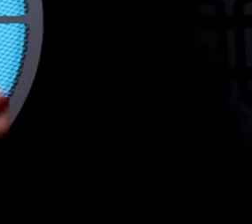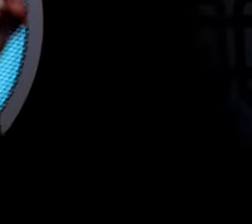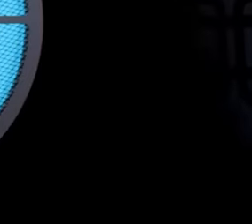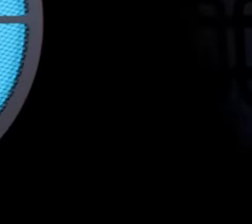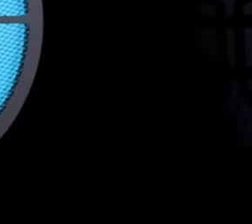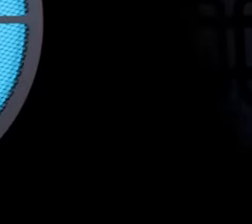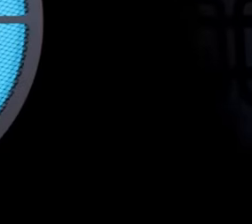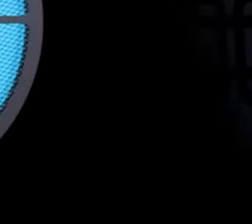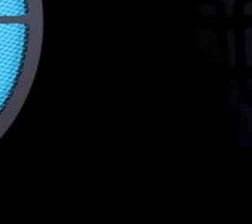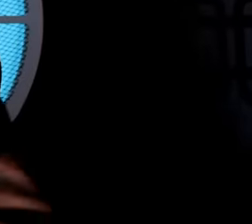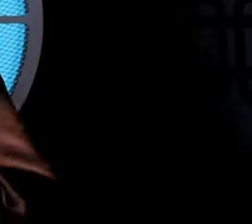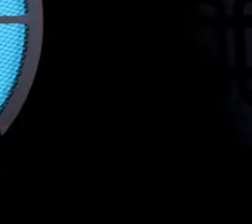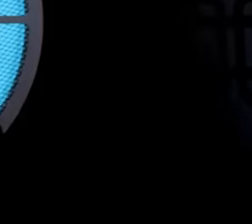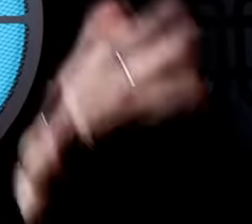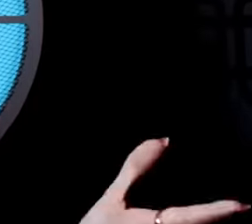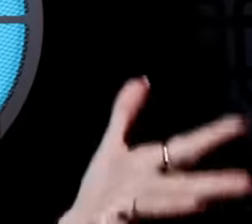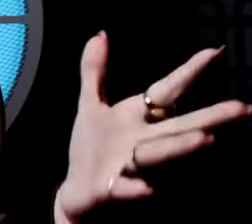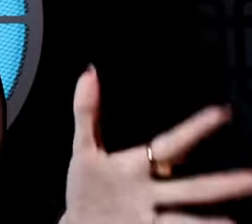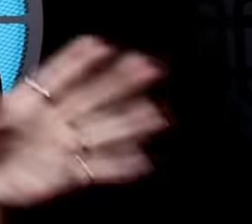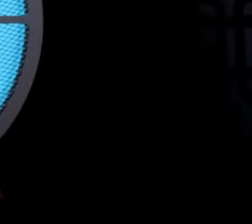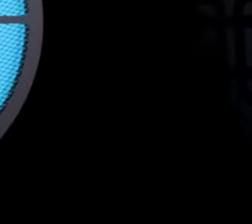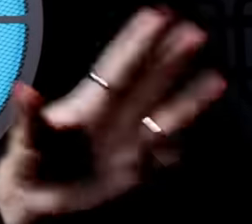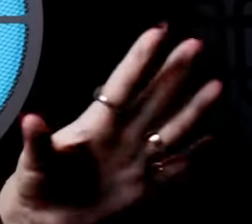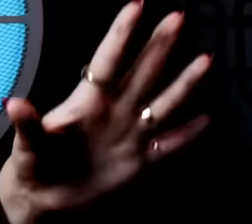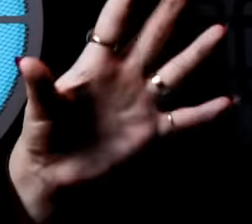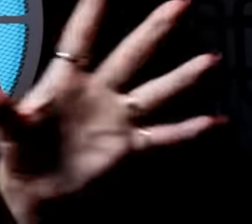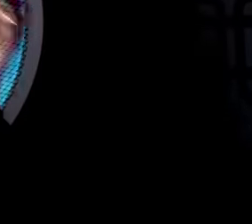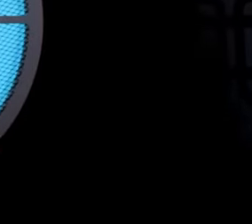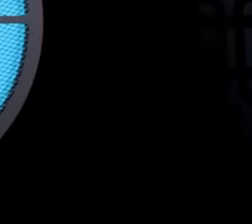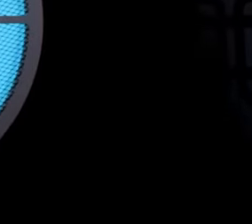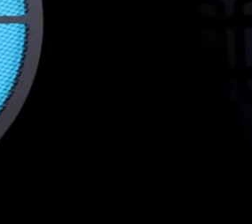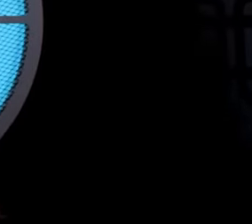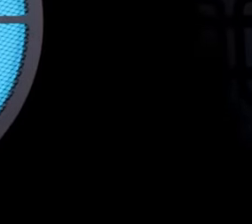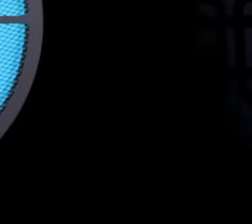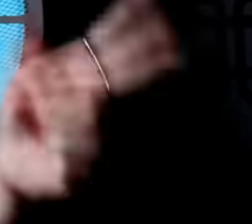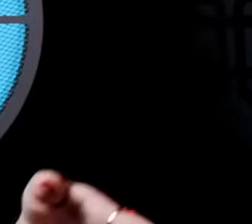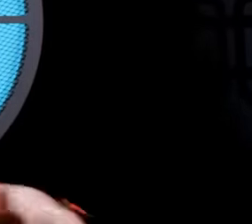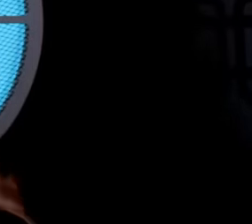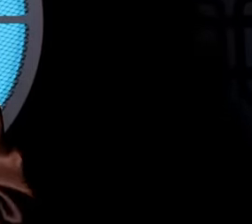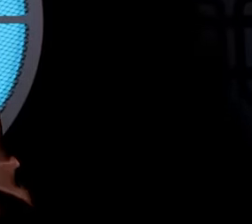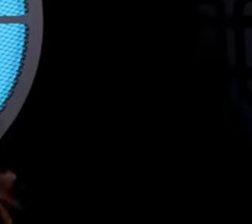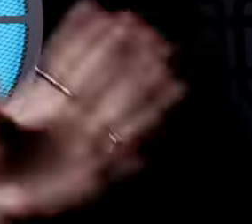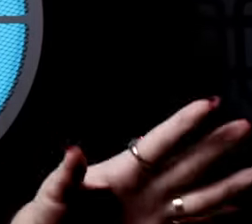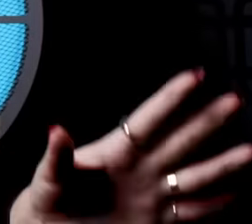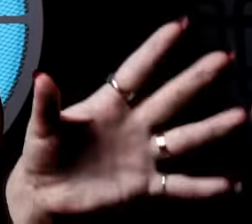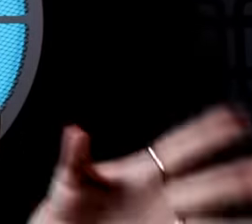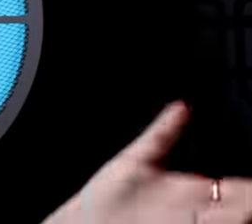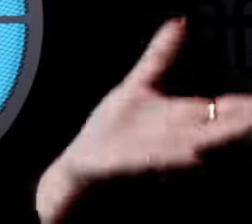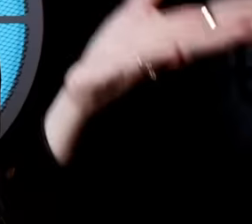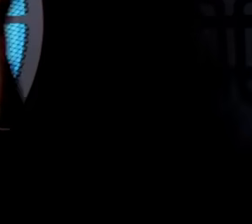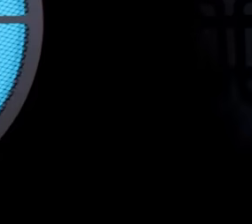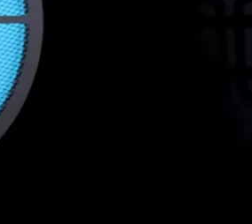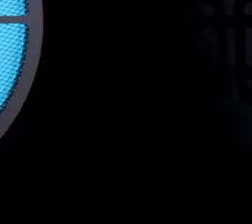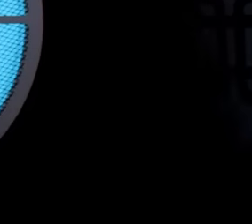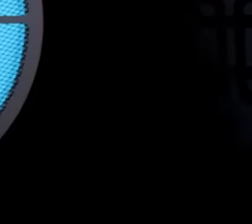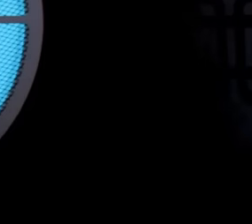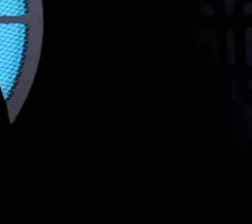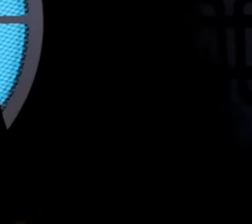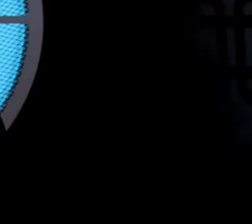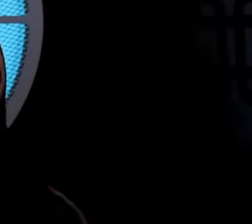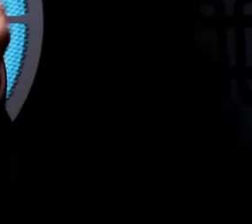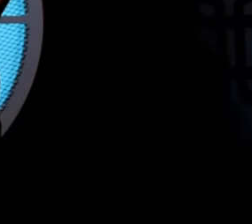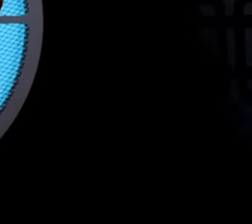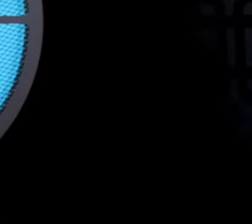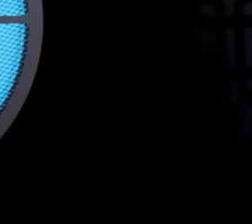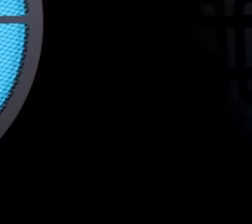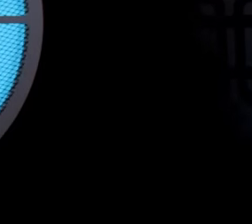viver isso com a gente presencialmente. Se não conseguir, não tem problema, você pode assistir da sua casa, de onde você estiver, e viver tudo isso